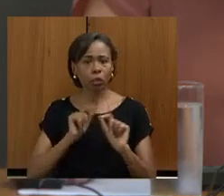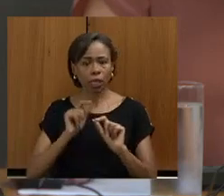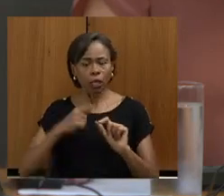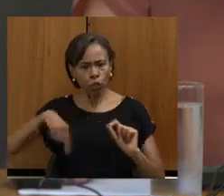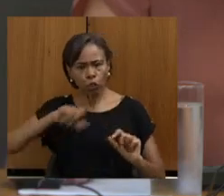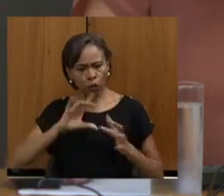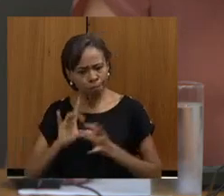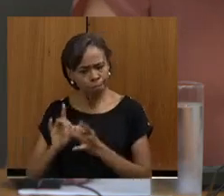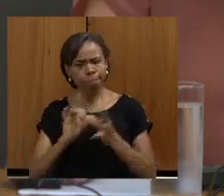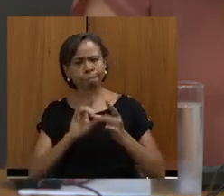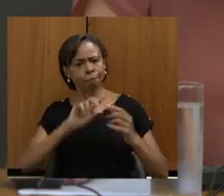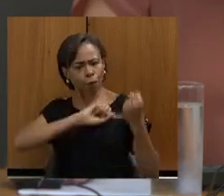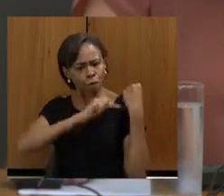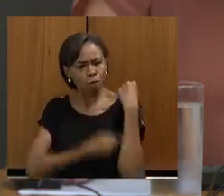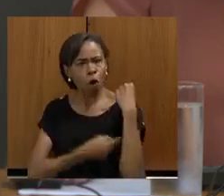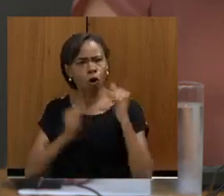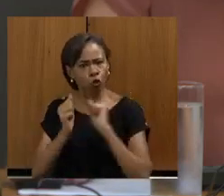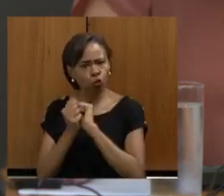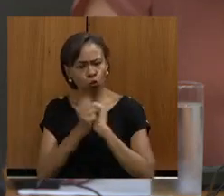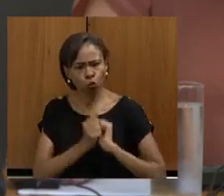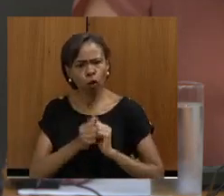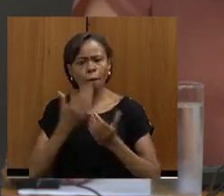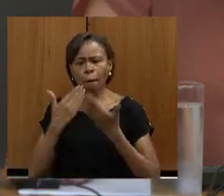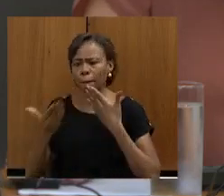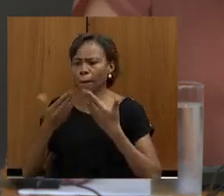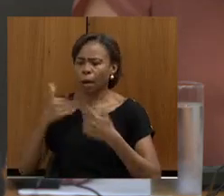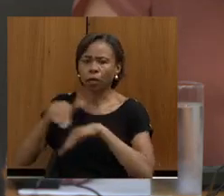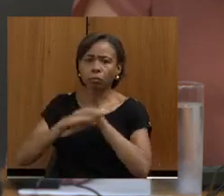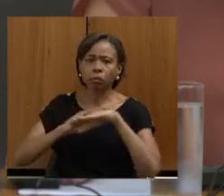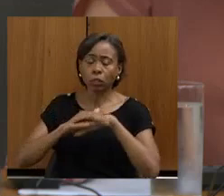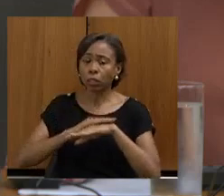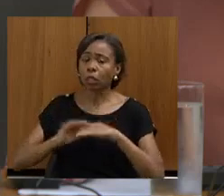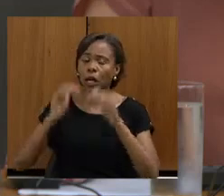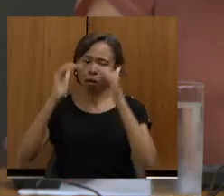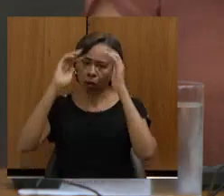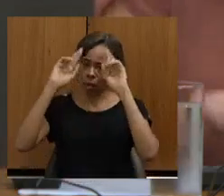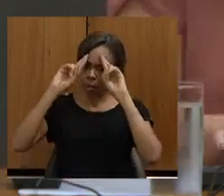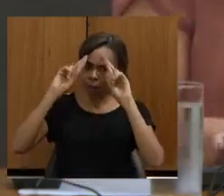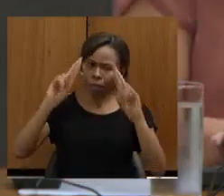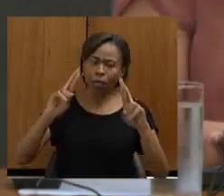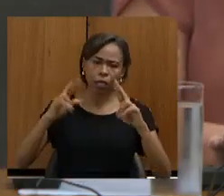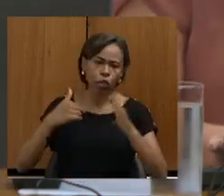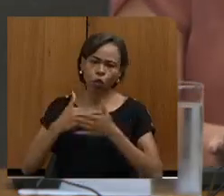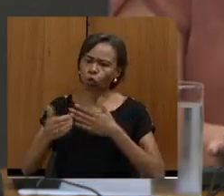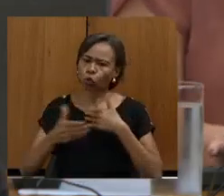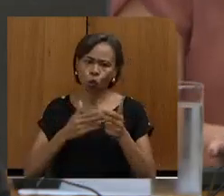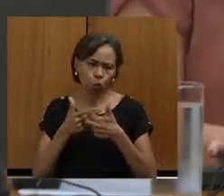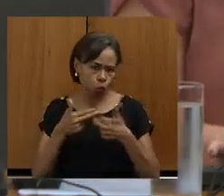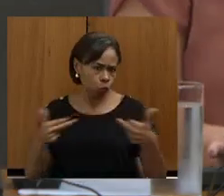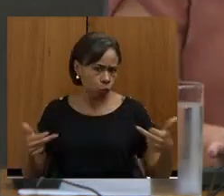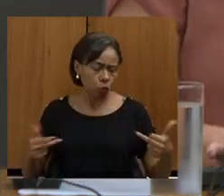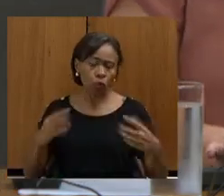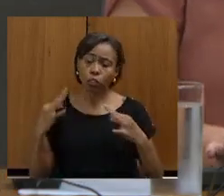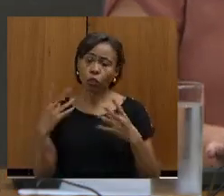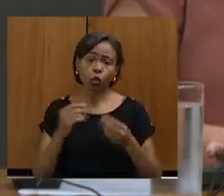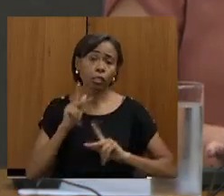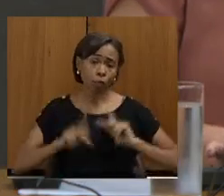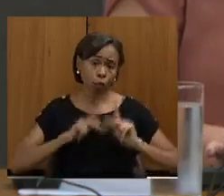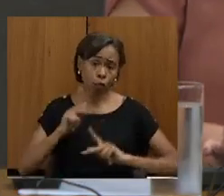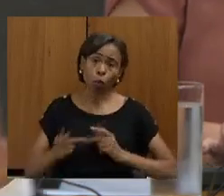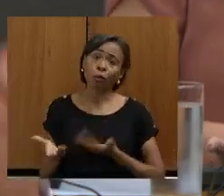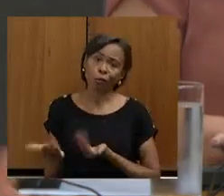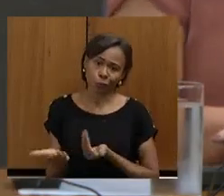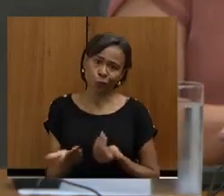forças no diálogo, em uma construção sadia, no respeito às questões, no respeito aos envolvidos, que são